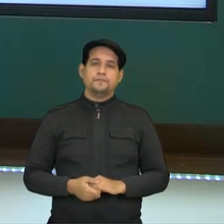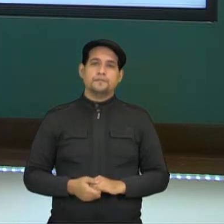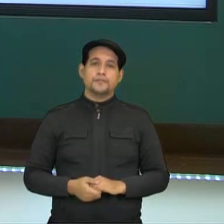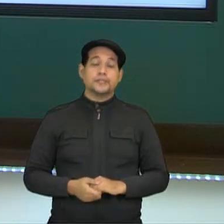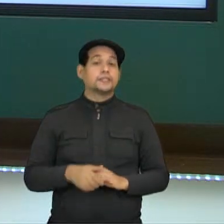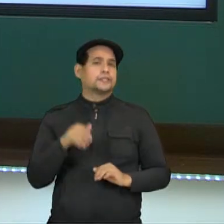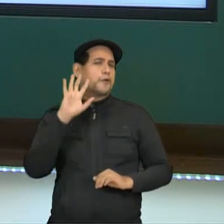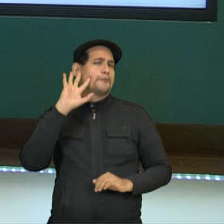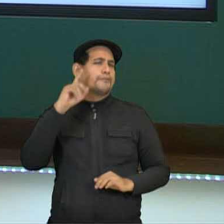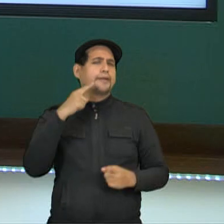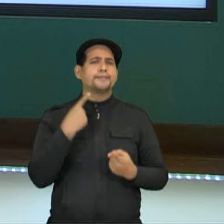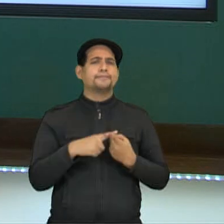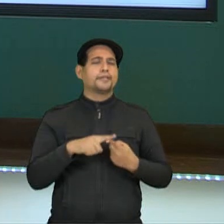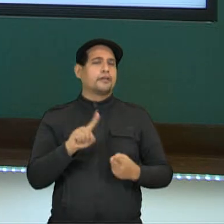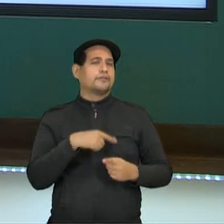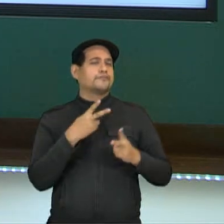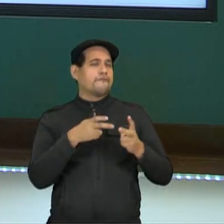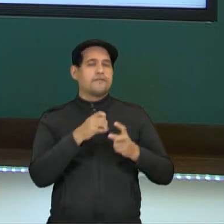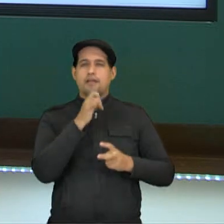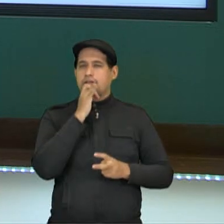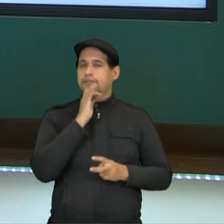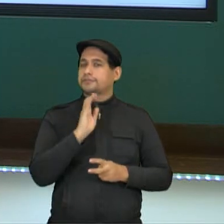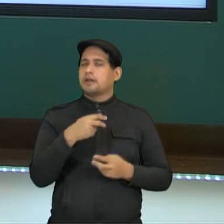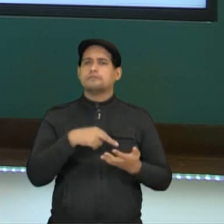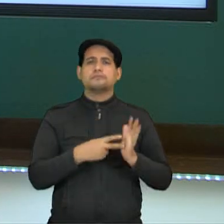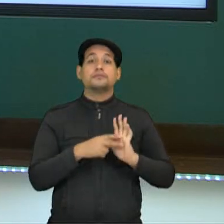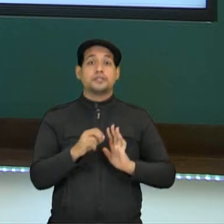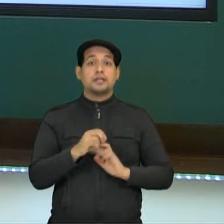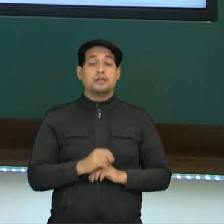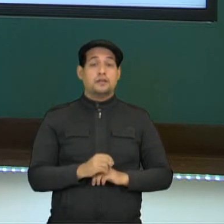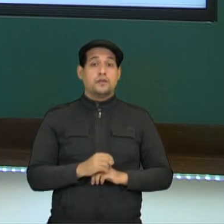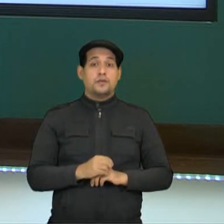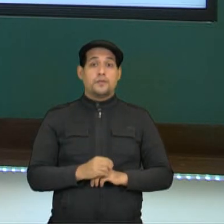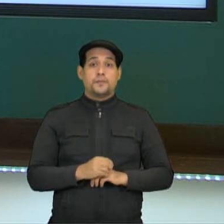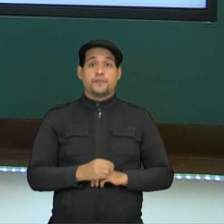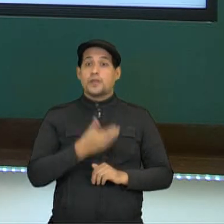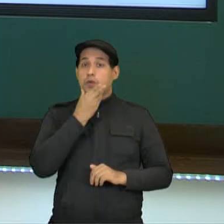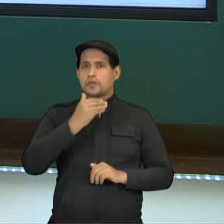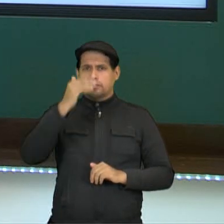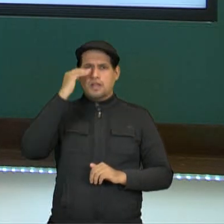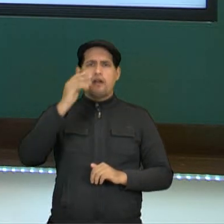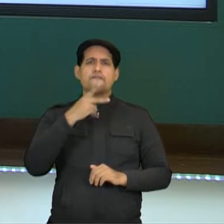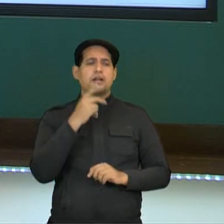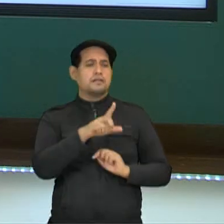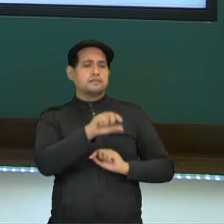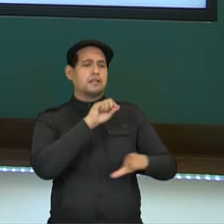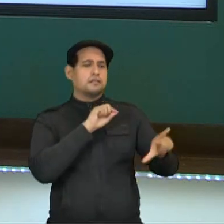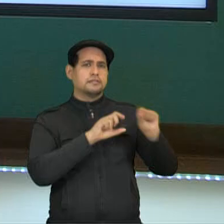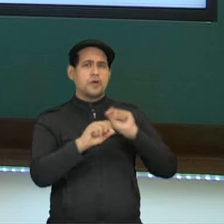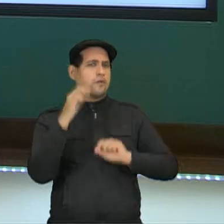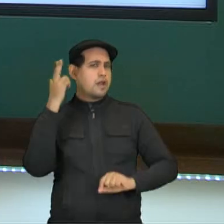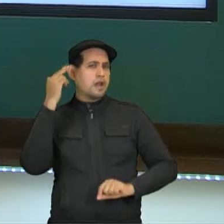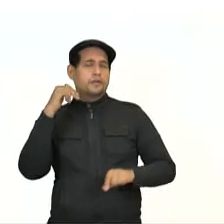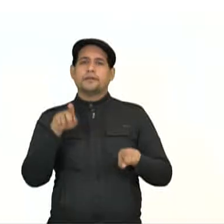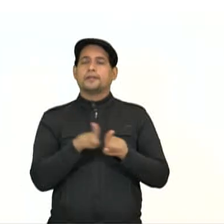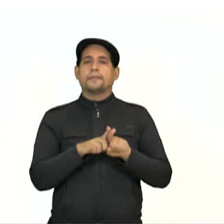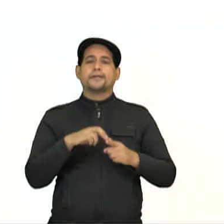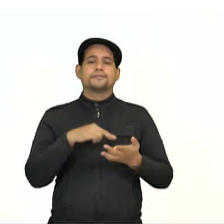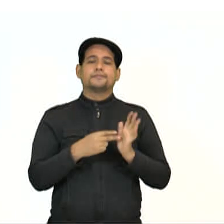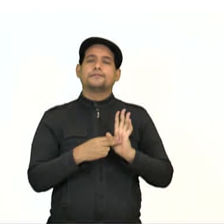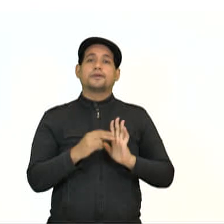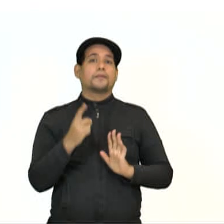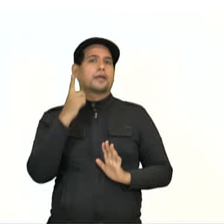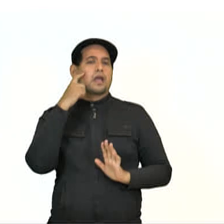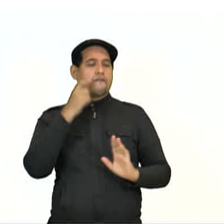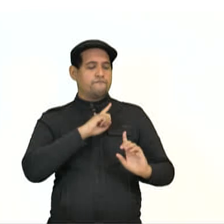Esse evento que a gente acabou de ver no exemplo é o que Darwin chamou então de seleção natural. A seleção natural é um